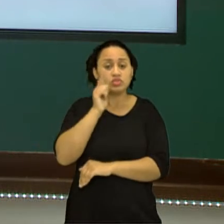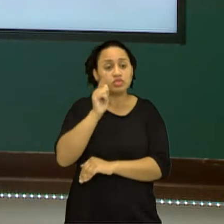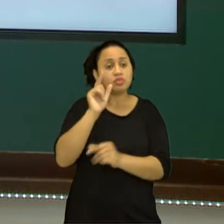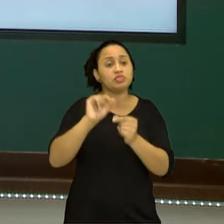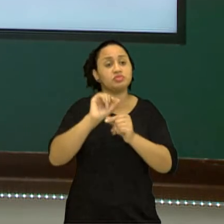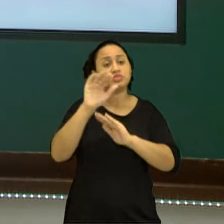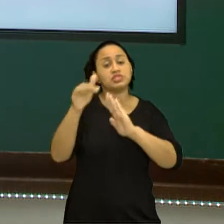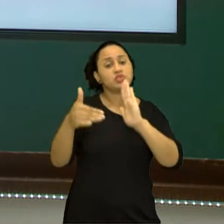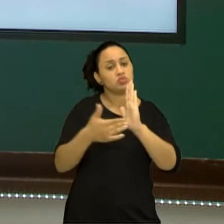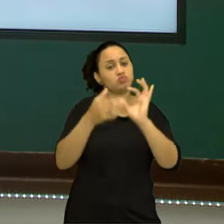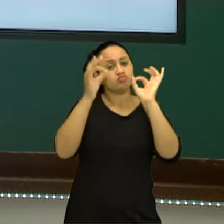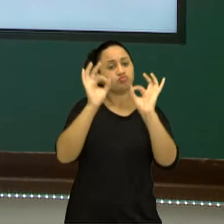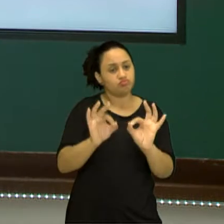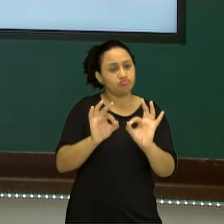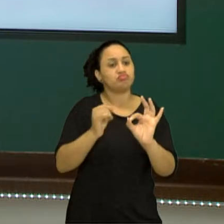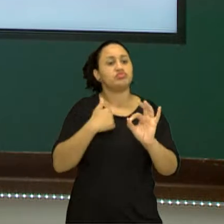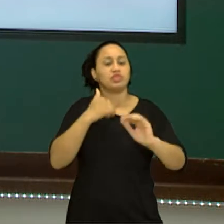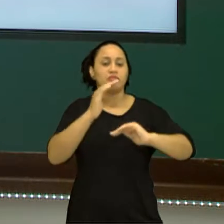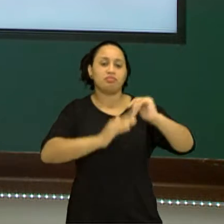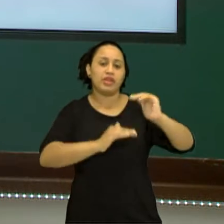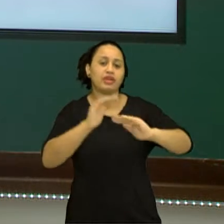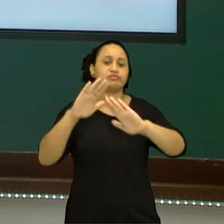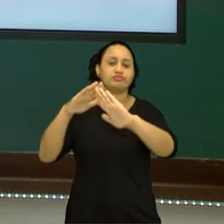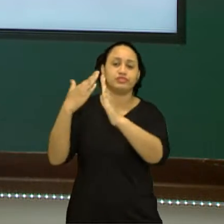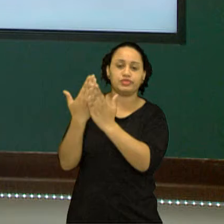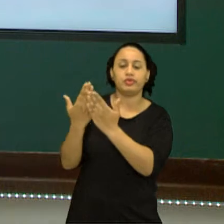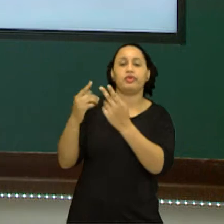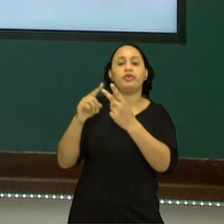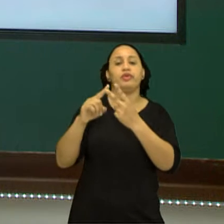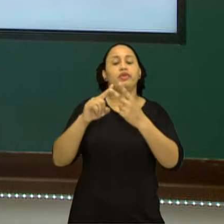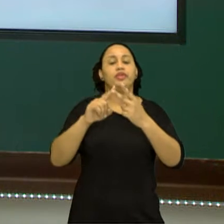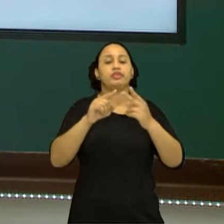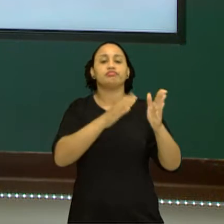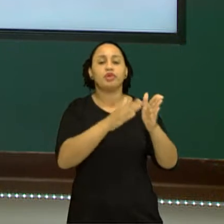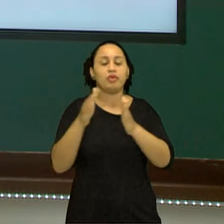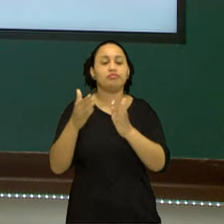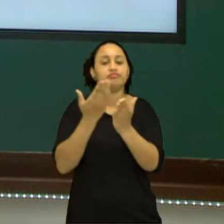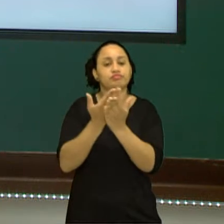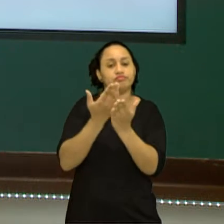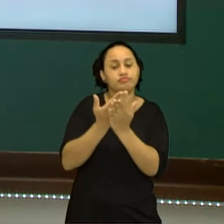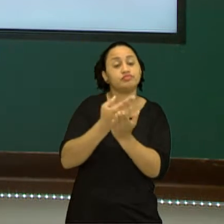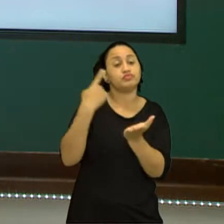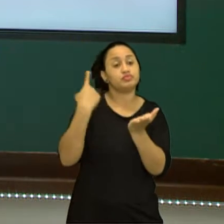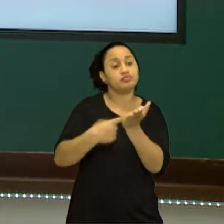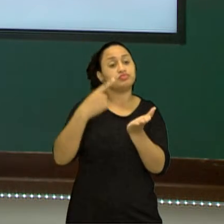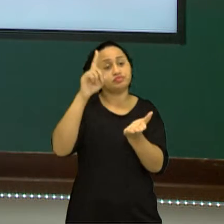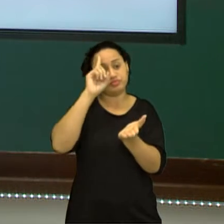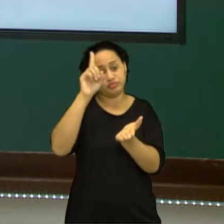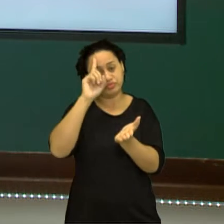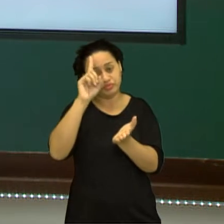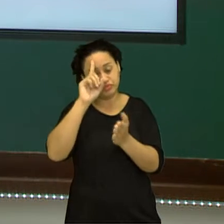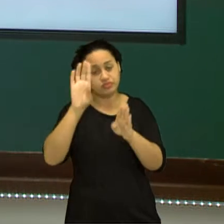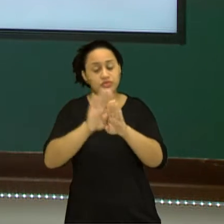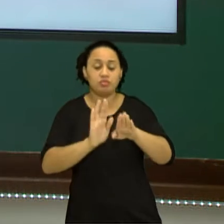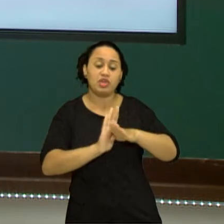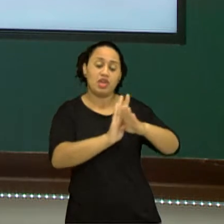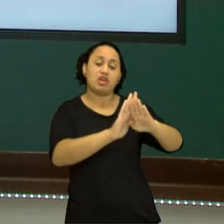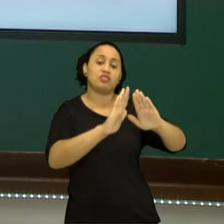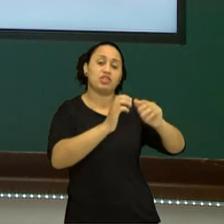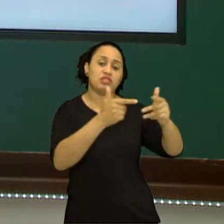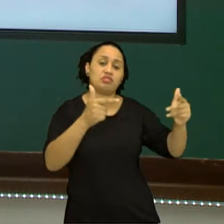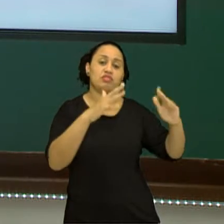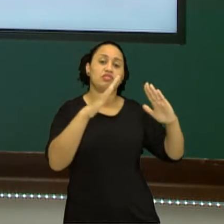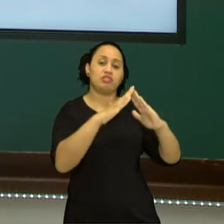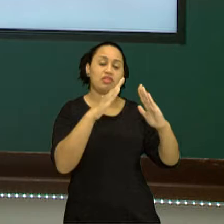essas atividades, né? As tarefas de escola, as rotinas de estudo, os compromissos diários, ajudar nas tarefas de